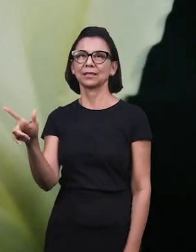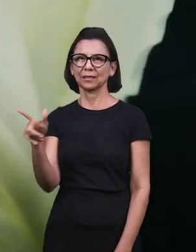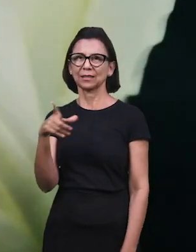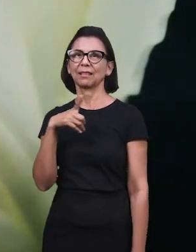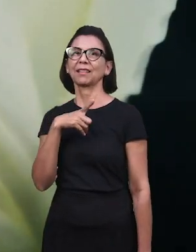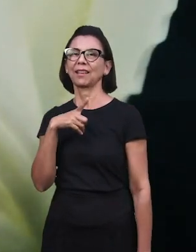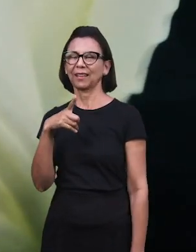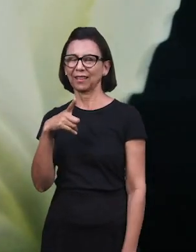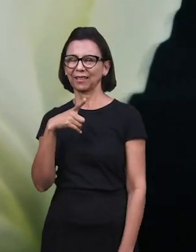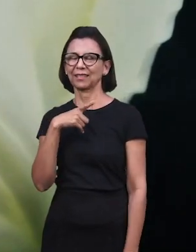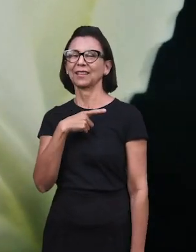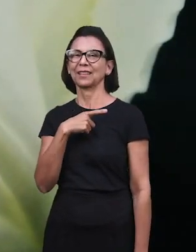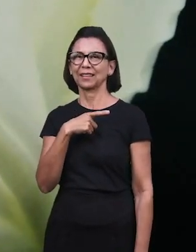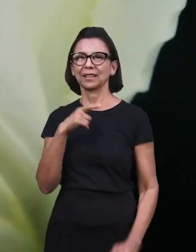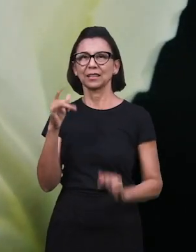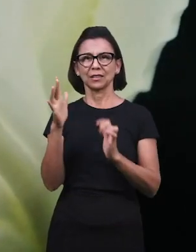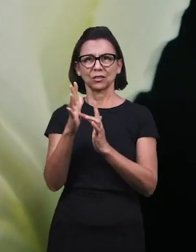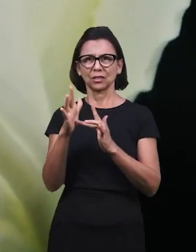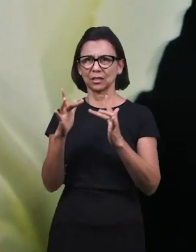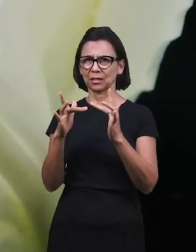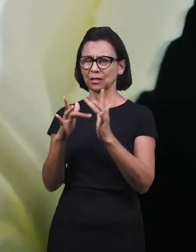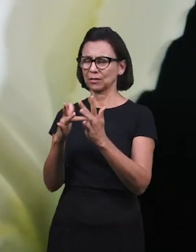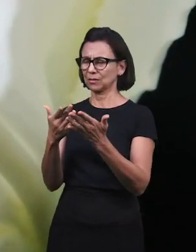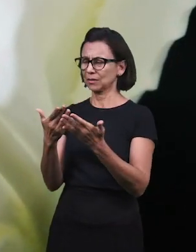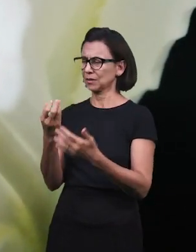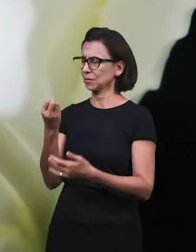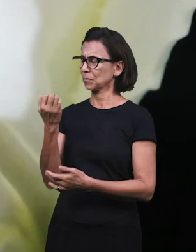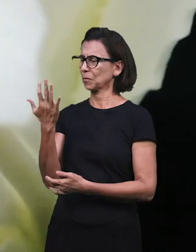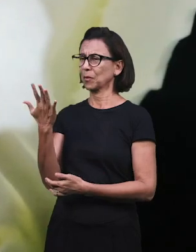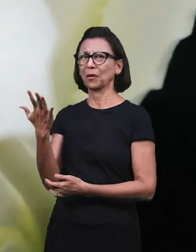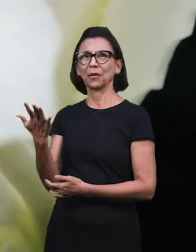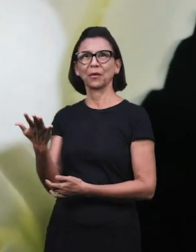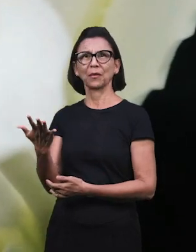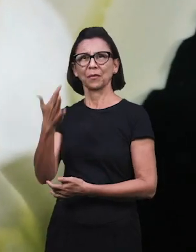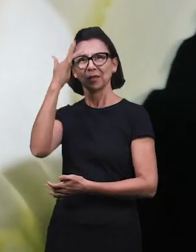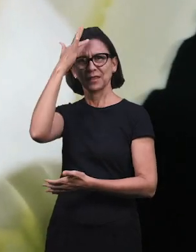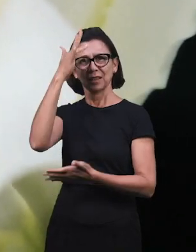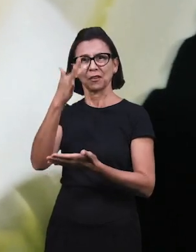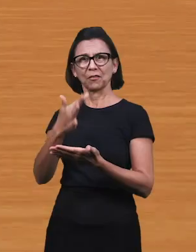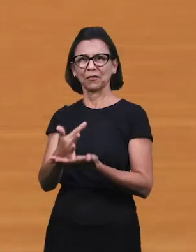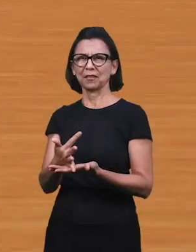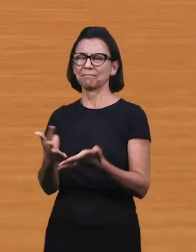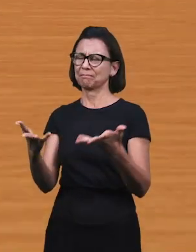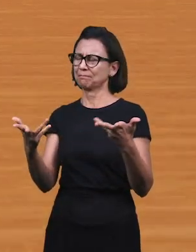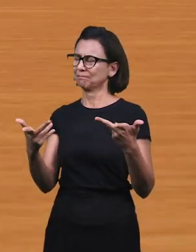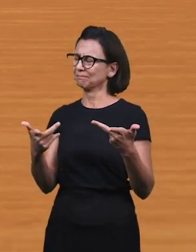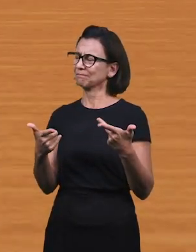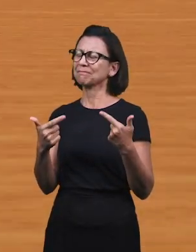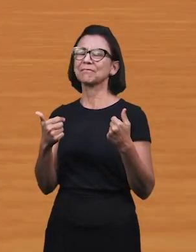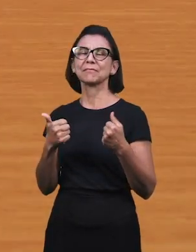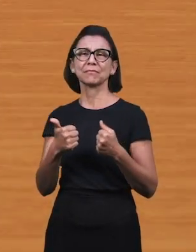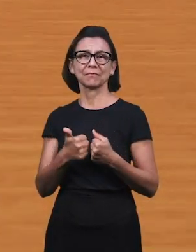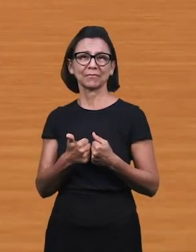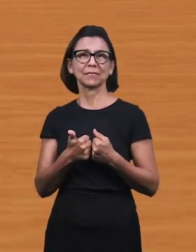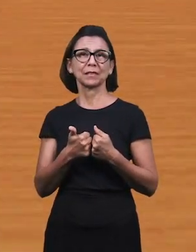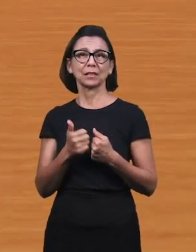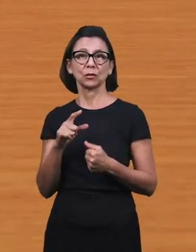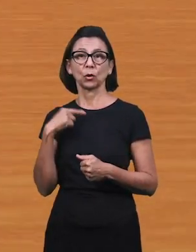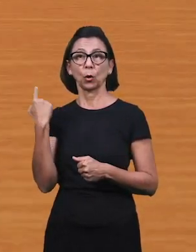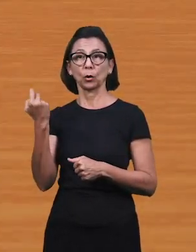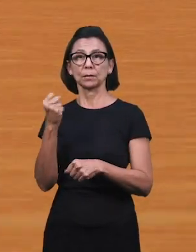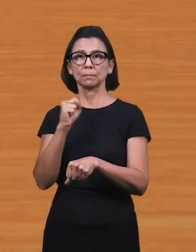Nome bom, doce a fé, a